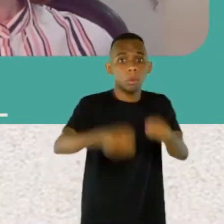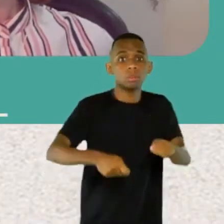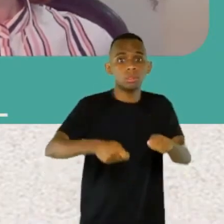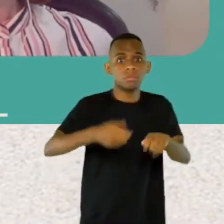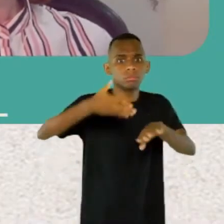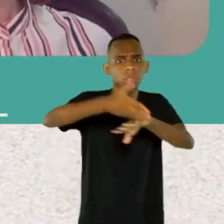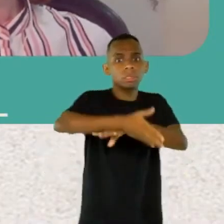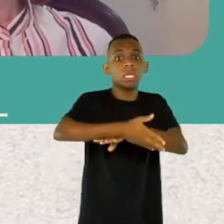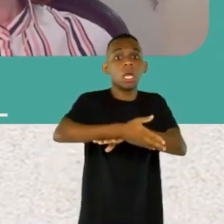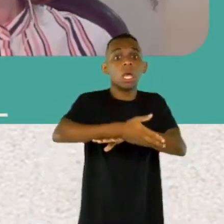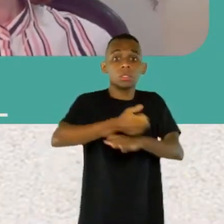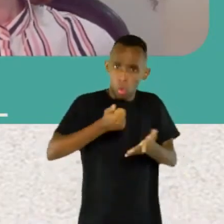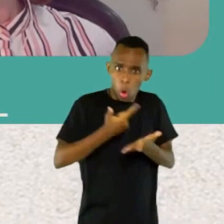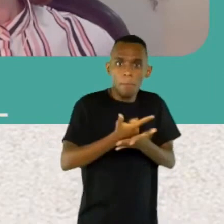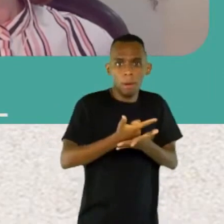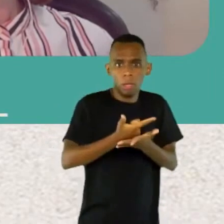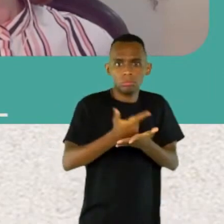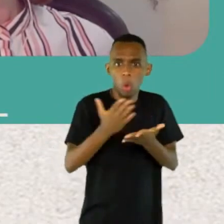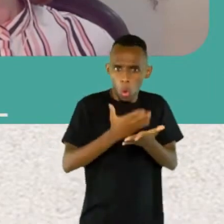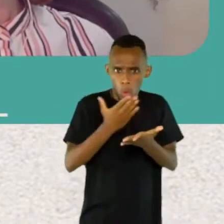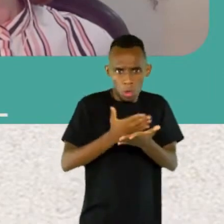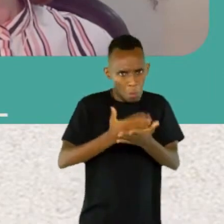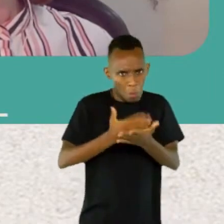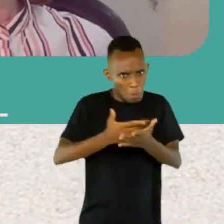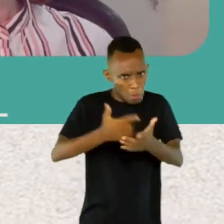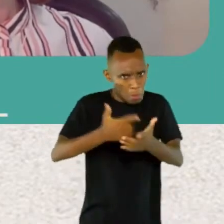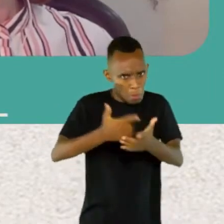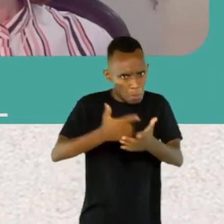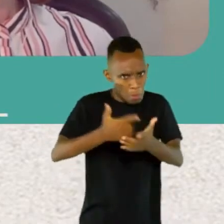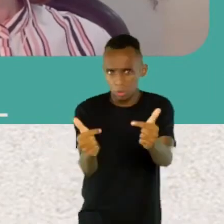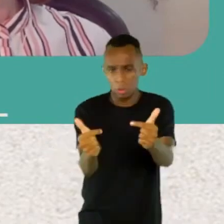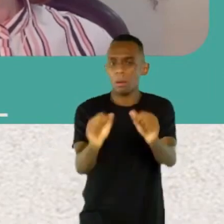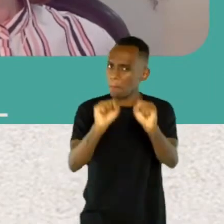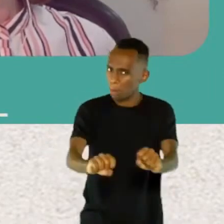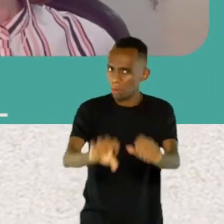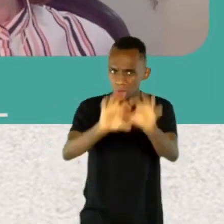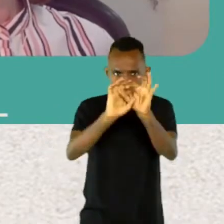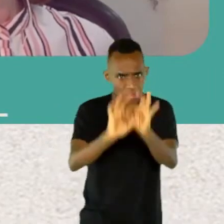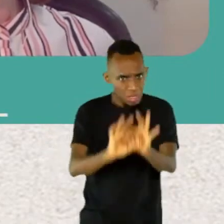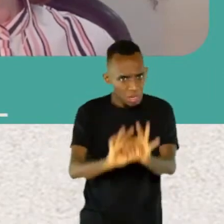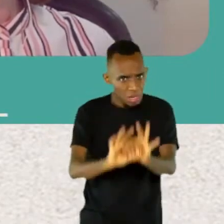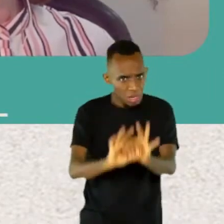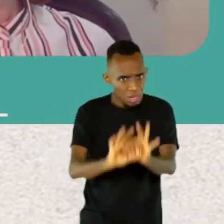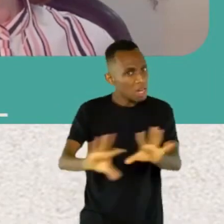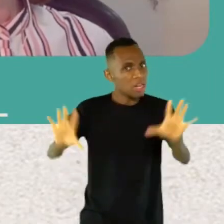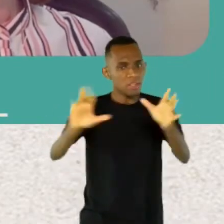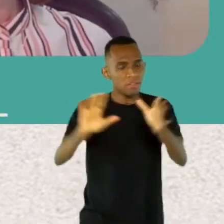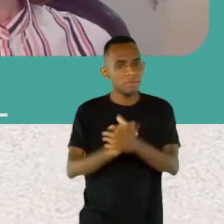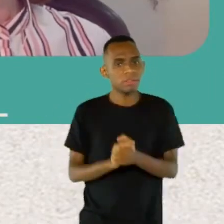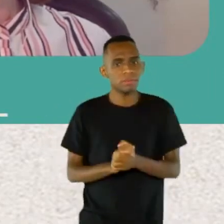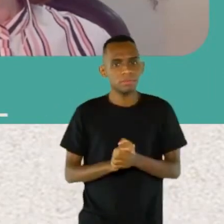comprar, que não tem problema nenhum. Ninguém reclama, a Patrícia, nem a Leia, ninguém reclama se você comprar.